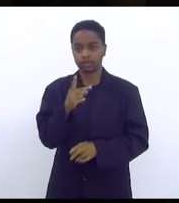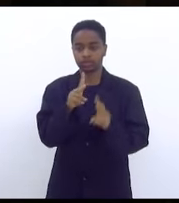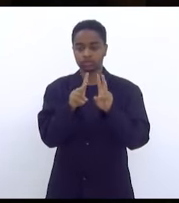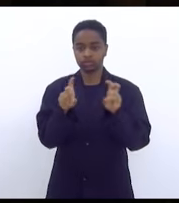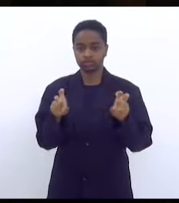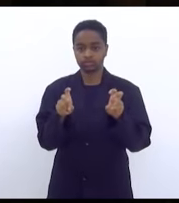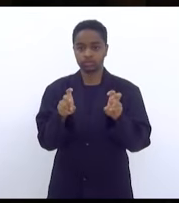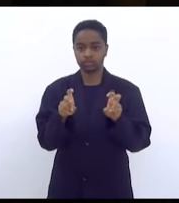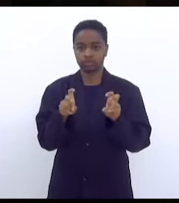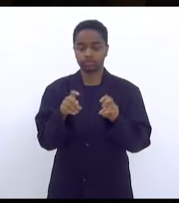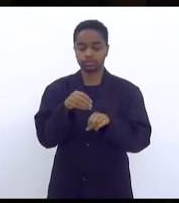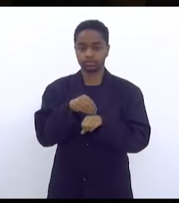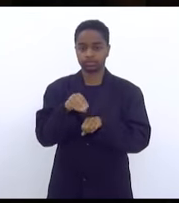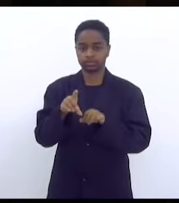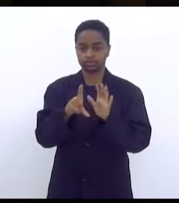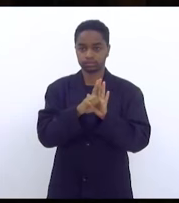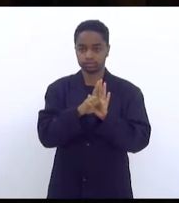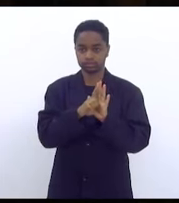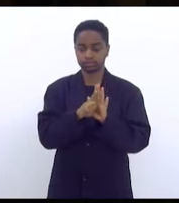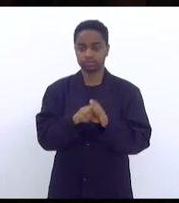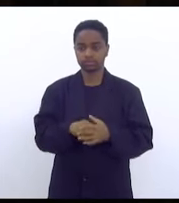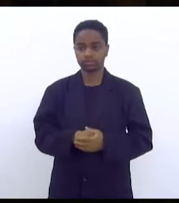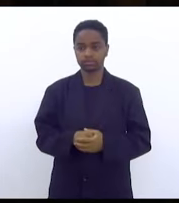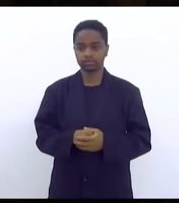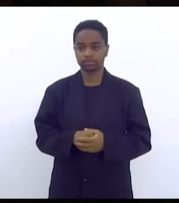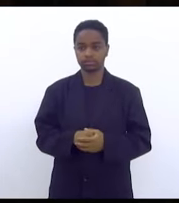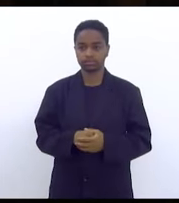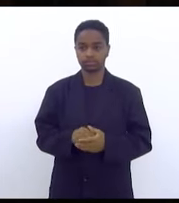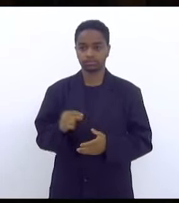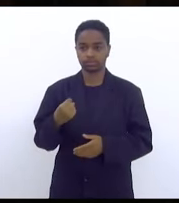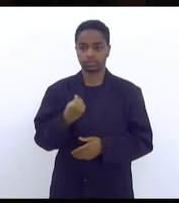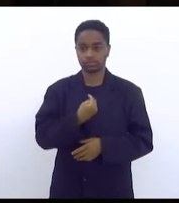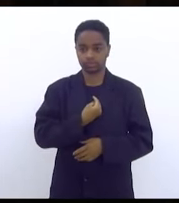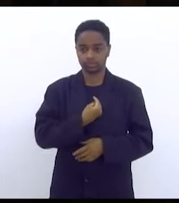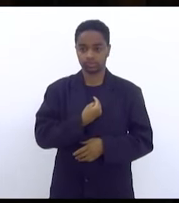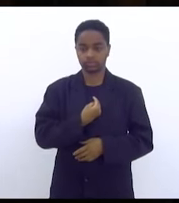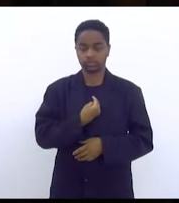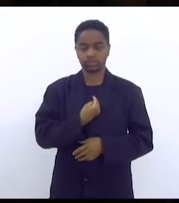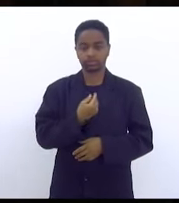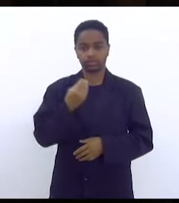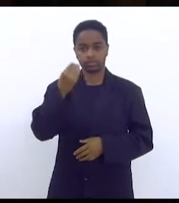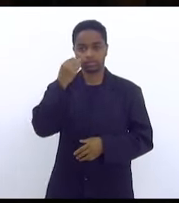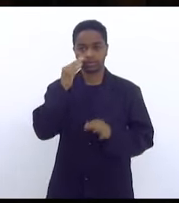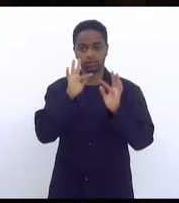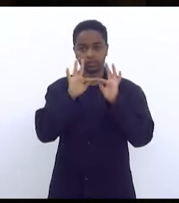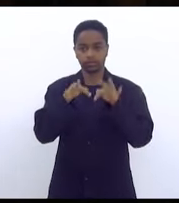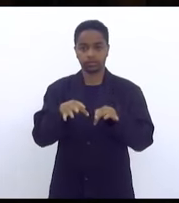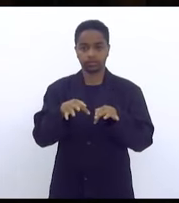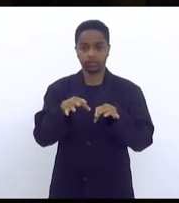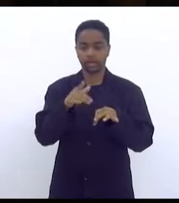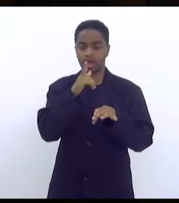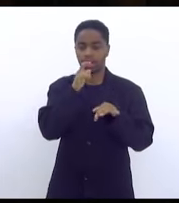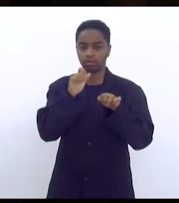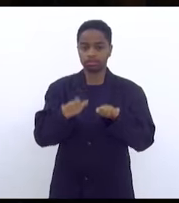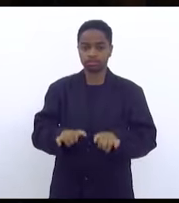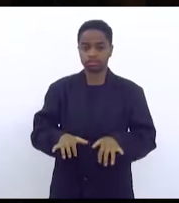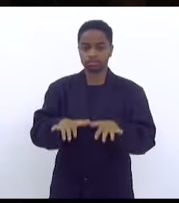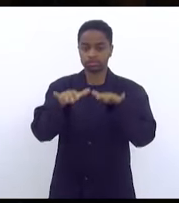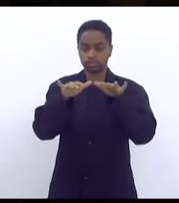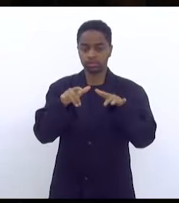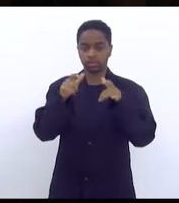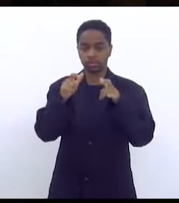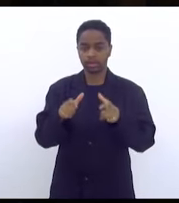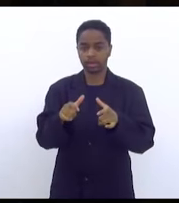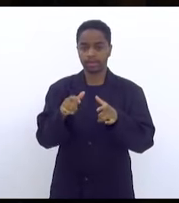indicação legislativa do nosso mandato para o fim das enchentes, ali no trecho, no centro de